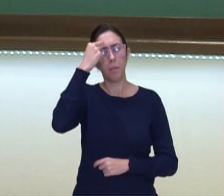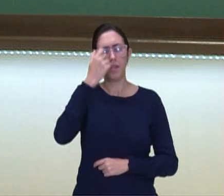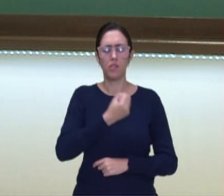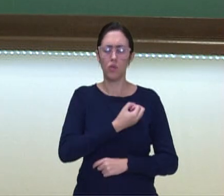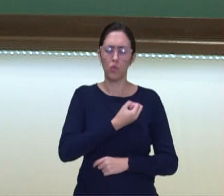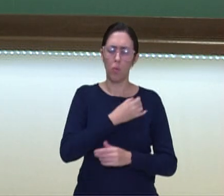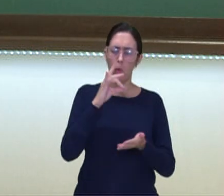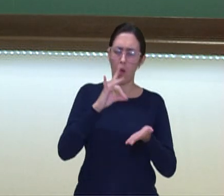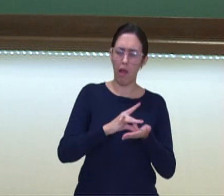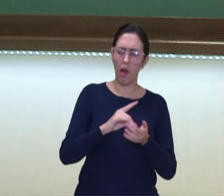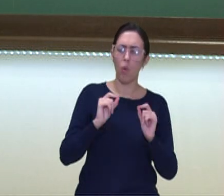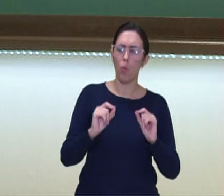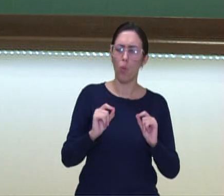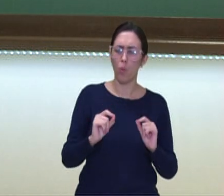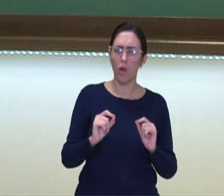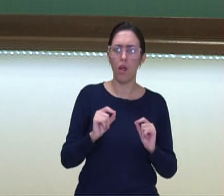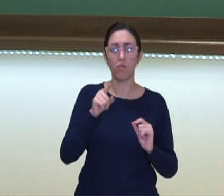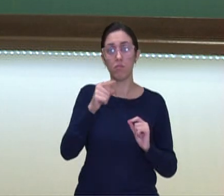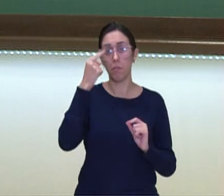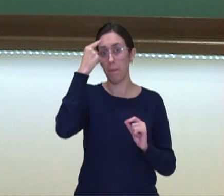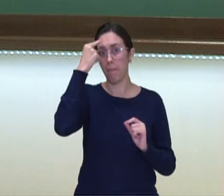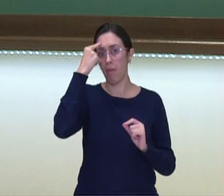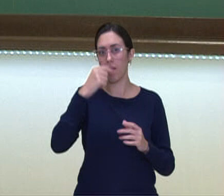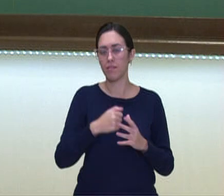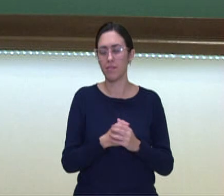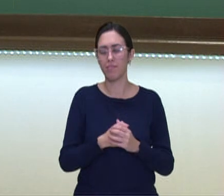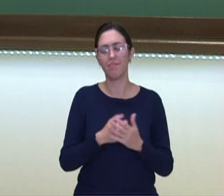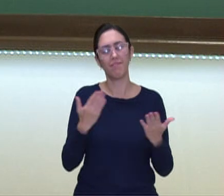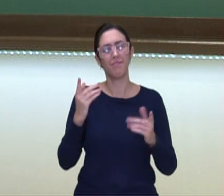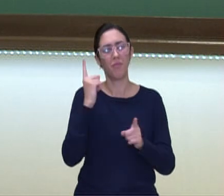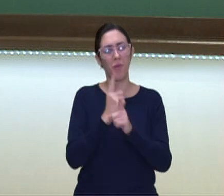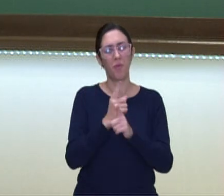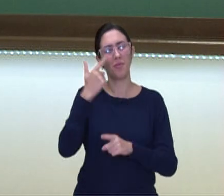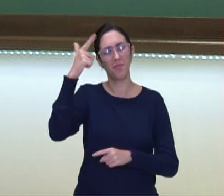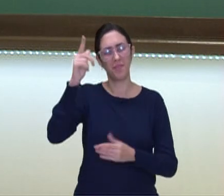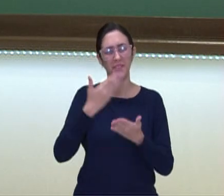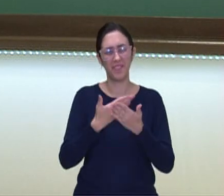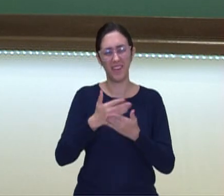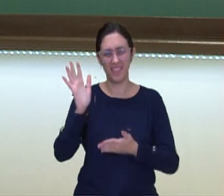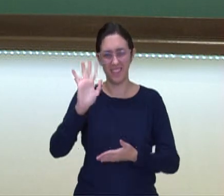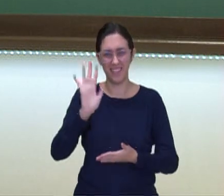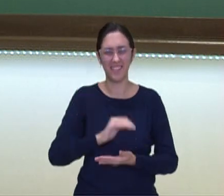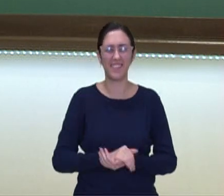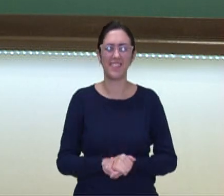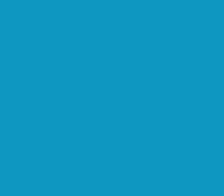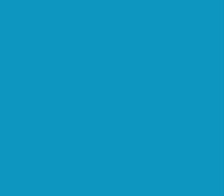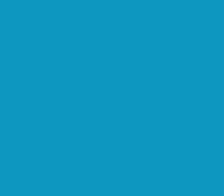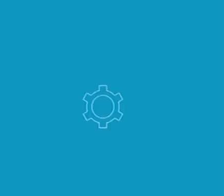conversou, rapidinho, né? E a gente se encontra numa próxima aula. Até lá!